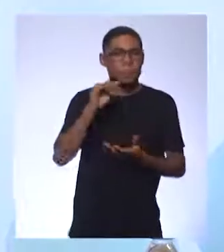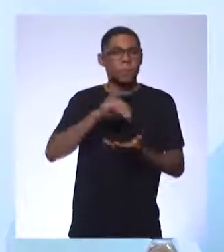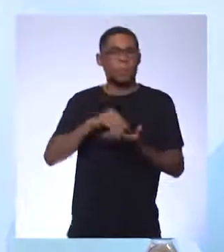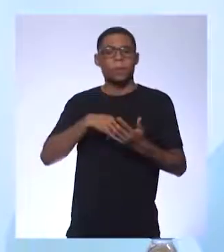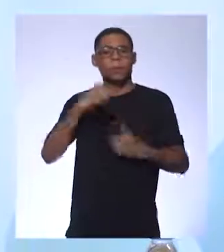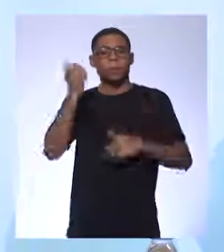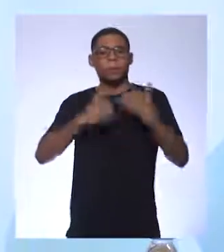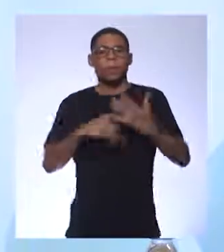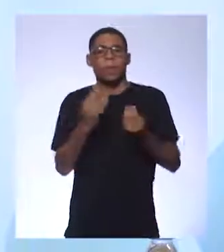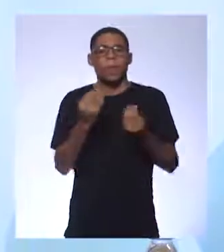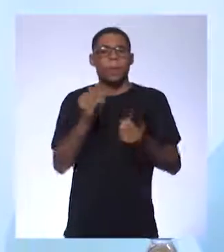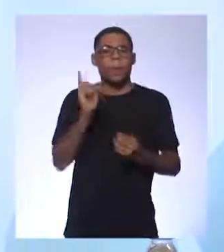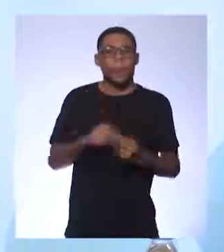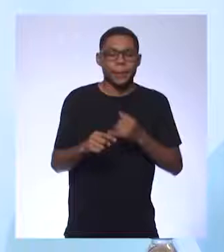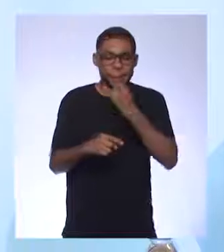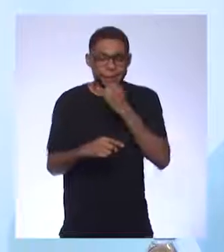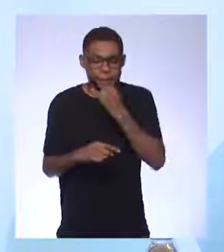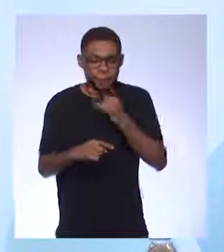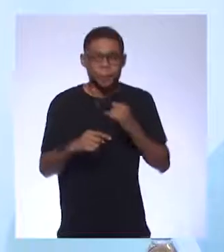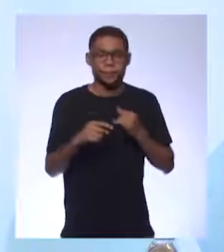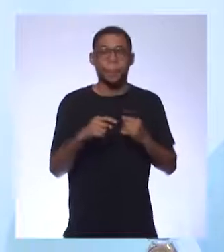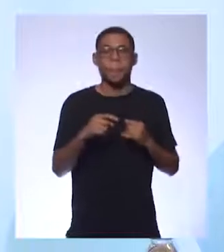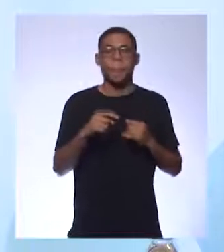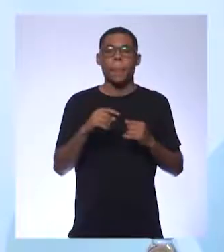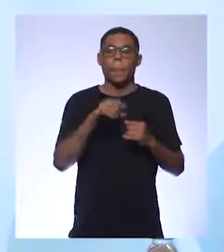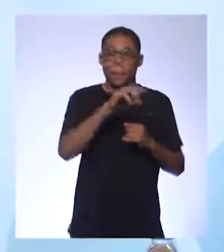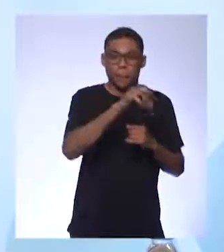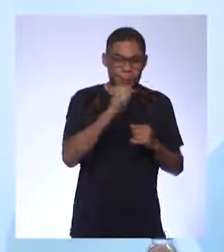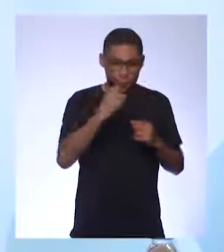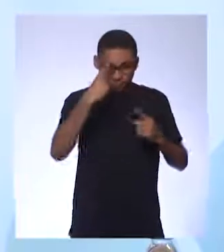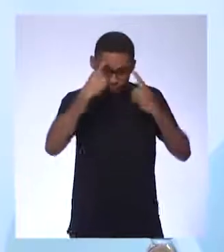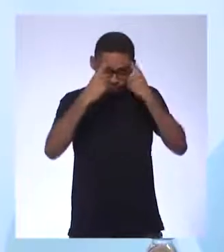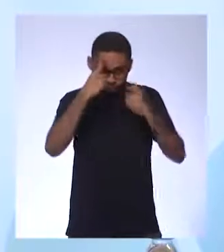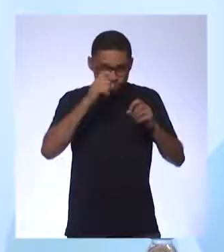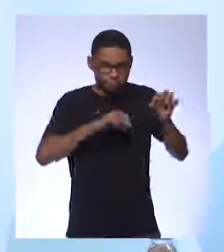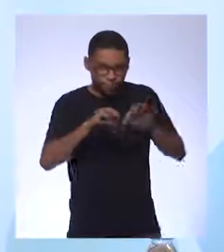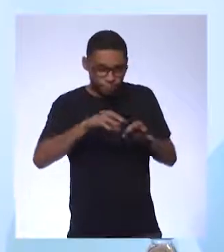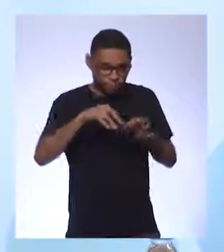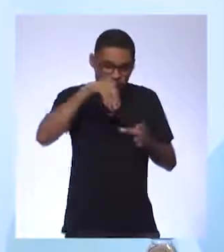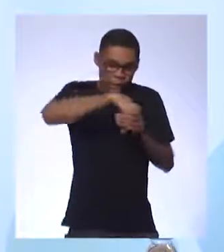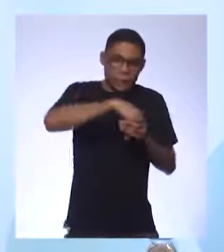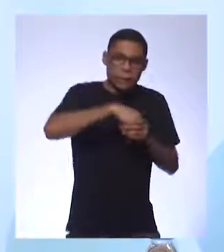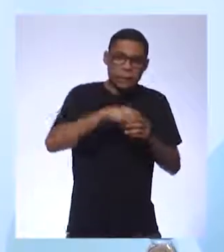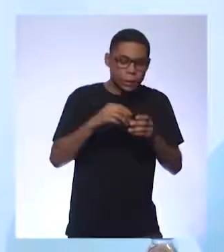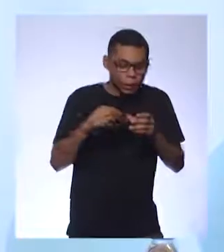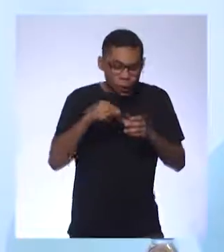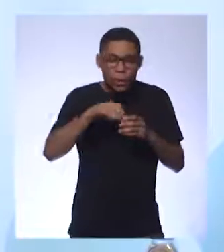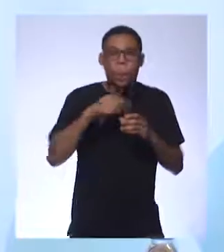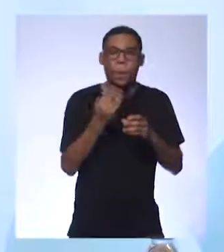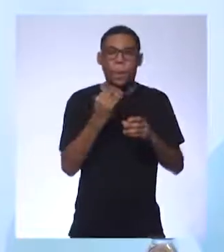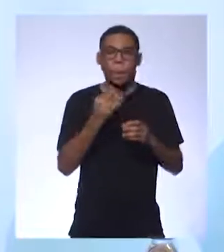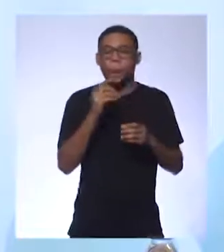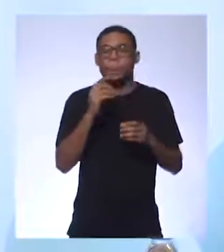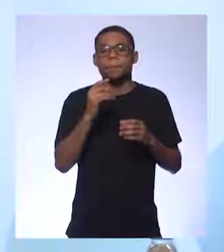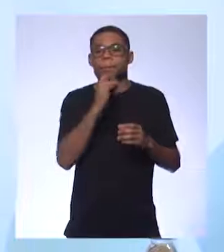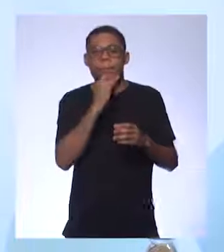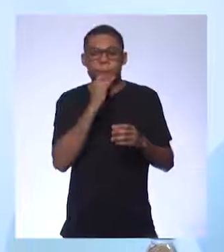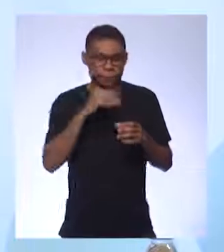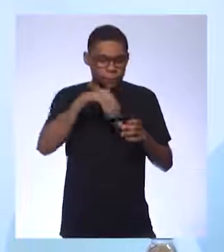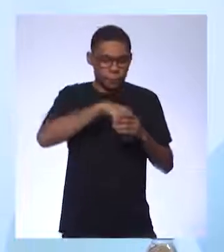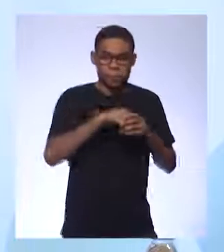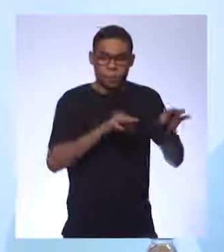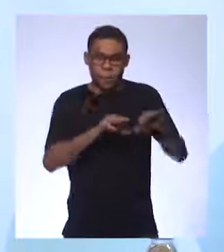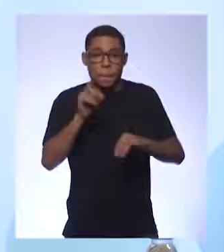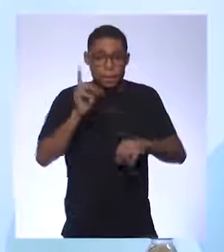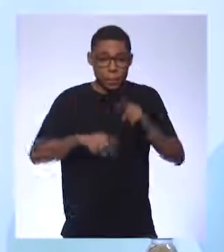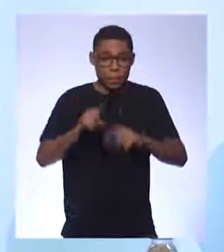da fundição, né? Quando a gente faz a fundição no processo de criação de escultura. A fundição é derreter. A gente derrete o